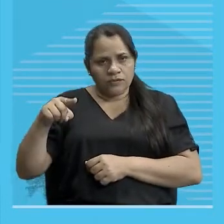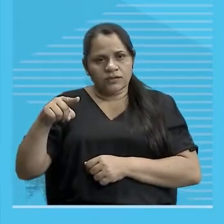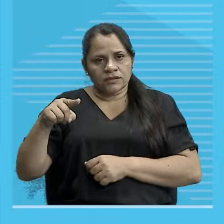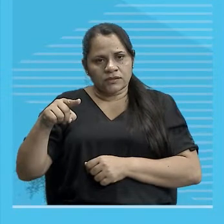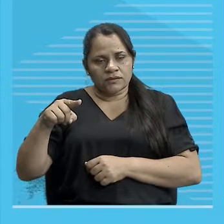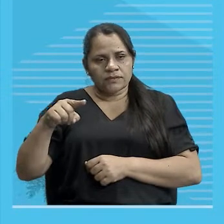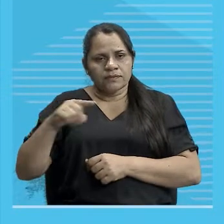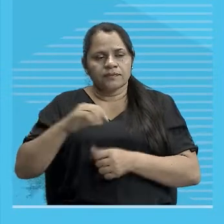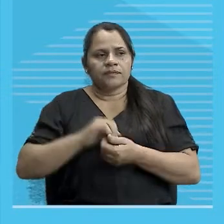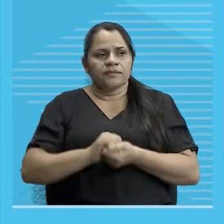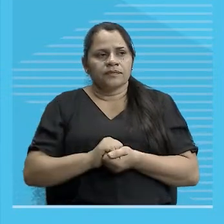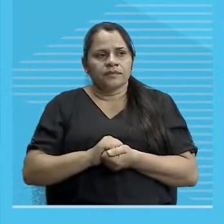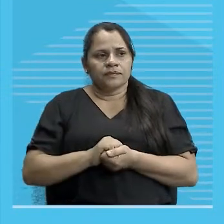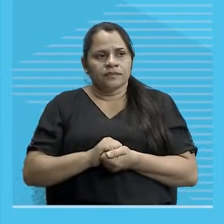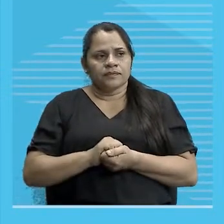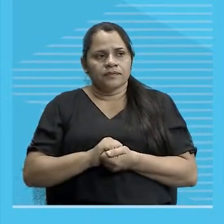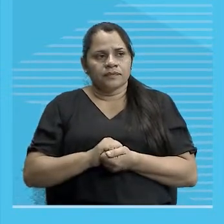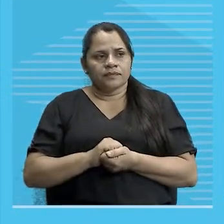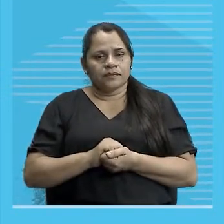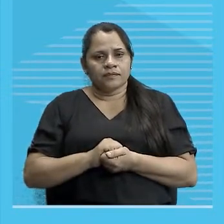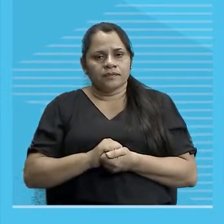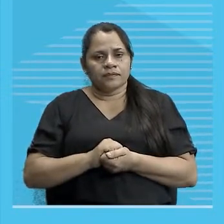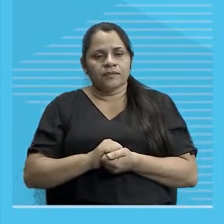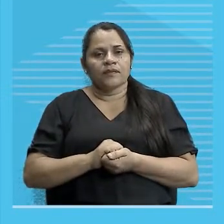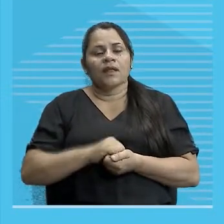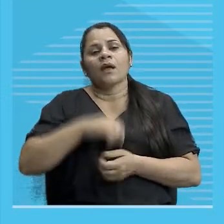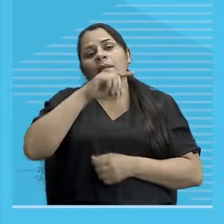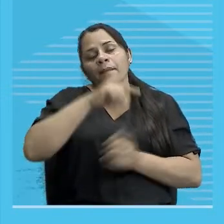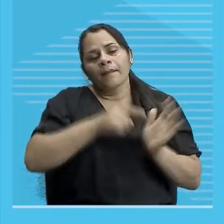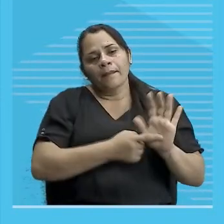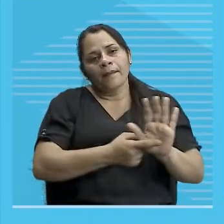né? Então, ó. Indique